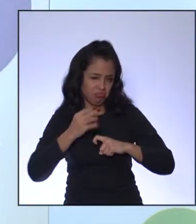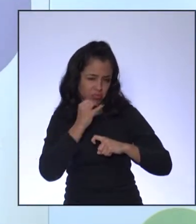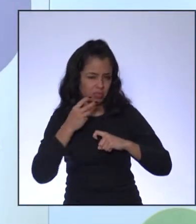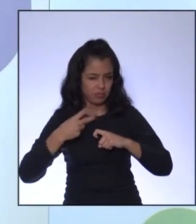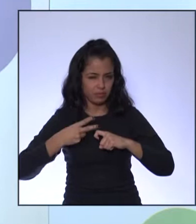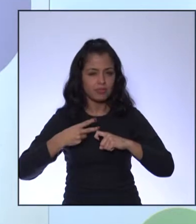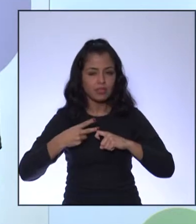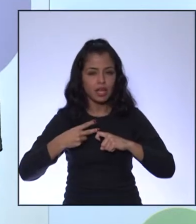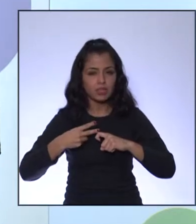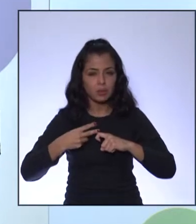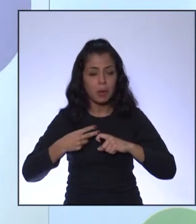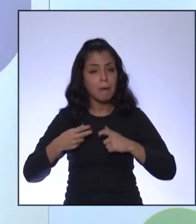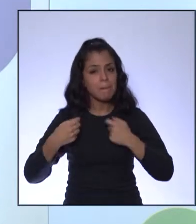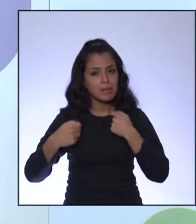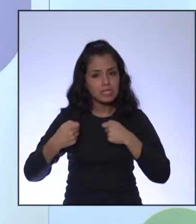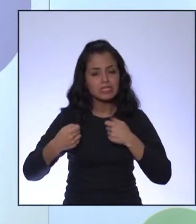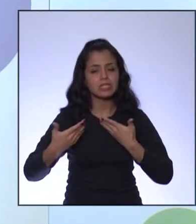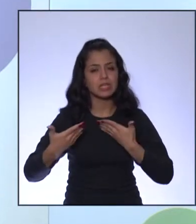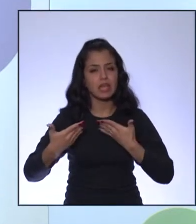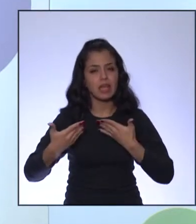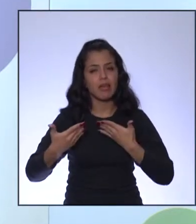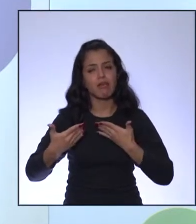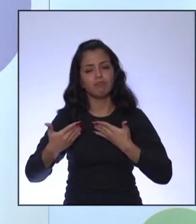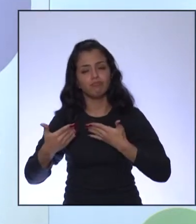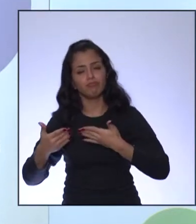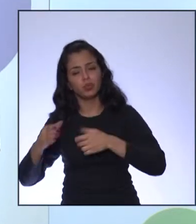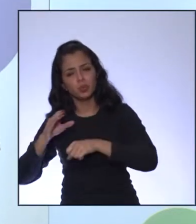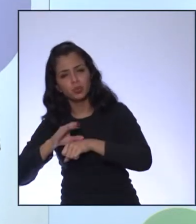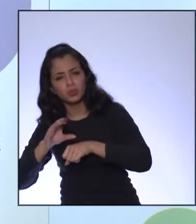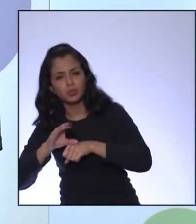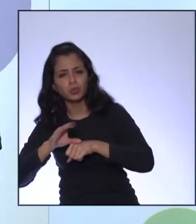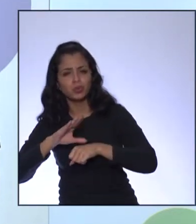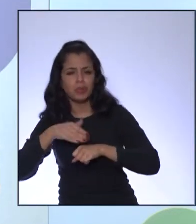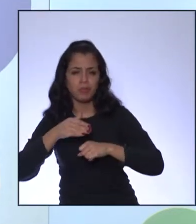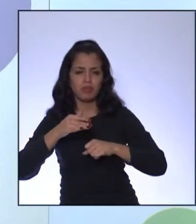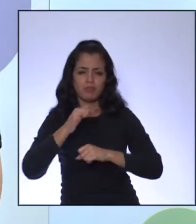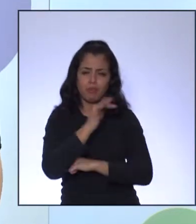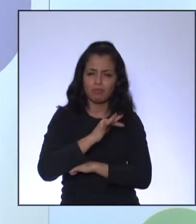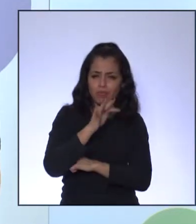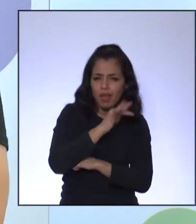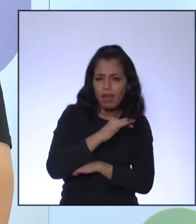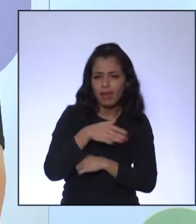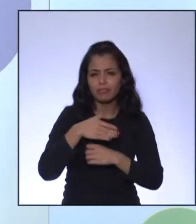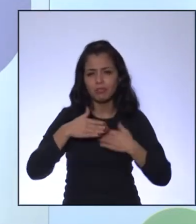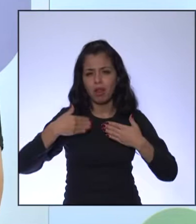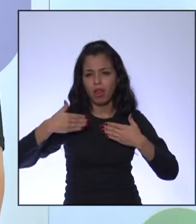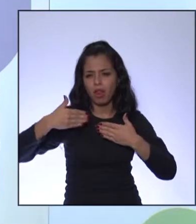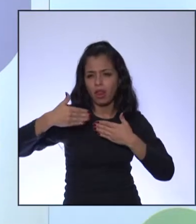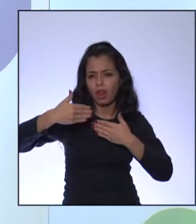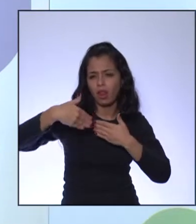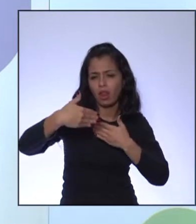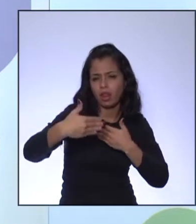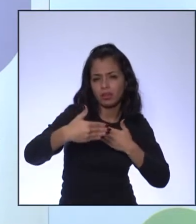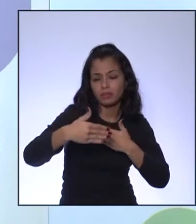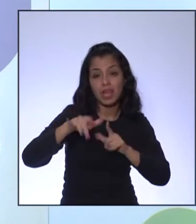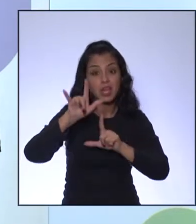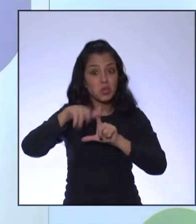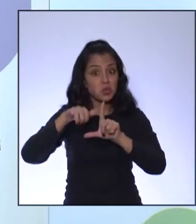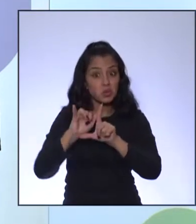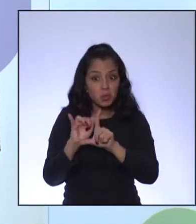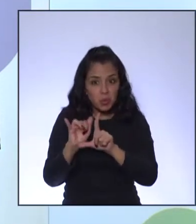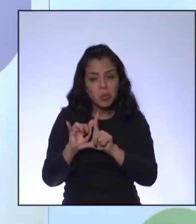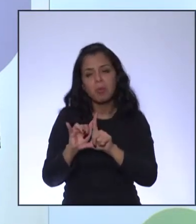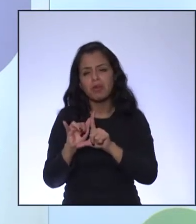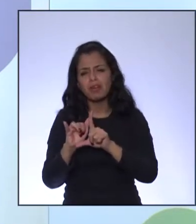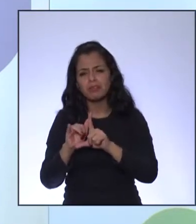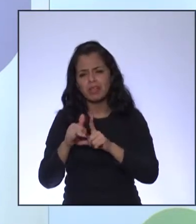uma faculdade, de uma universidade que você entra, de um curso? É youtuber, que também você tem que fazer uma série de planejamentos. Então,